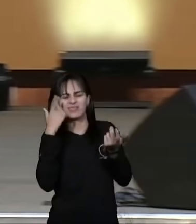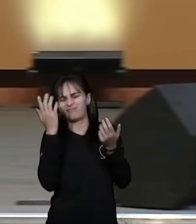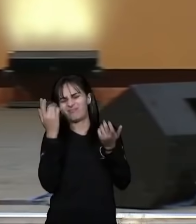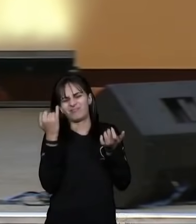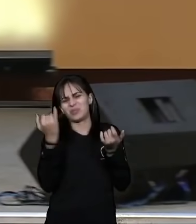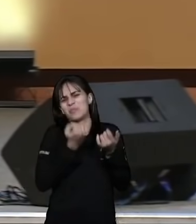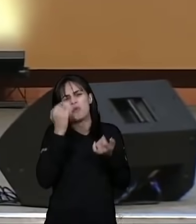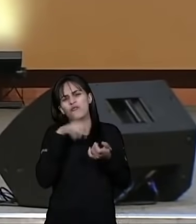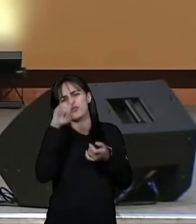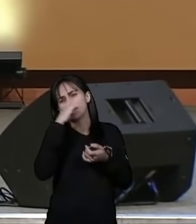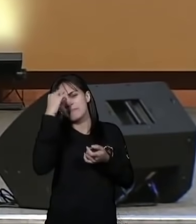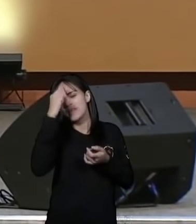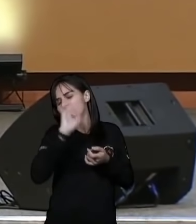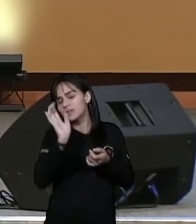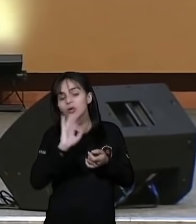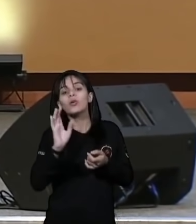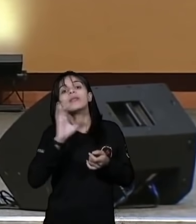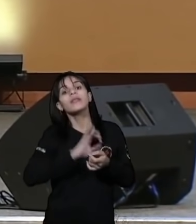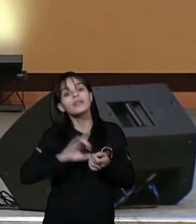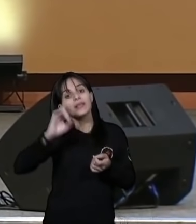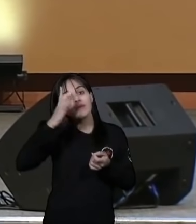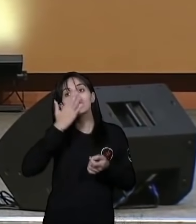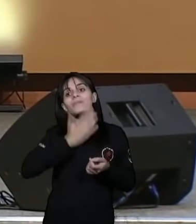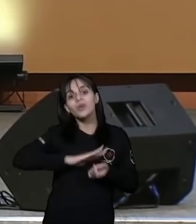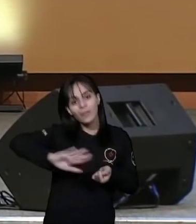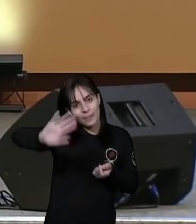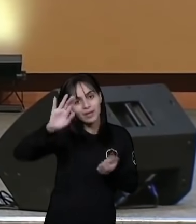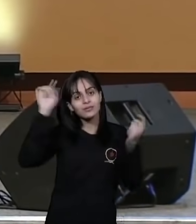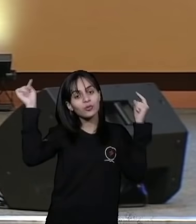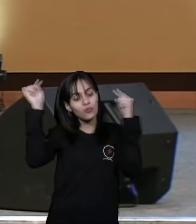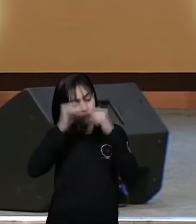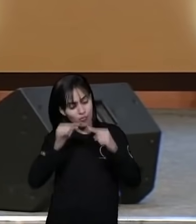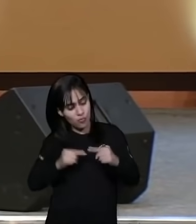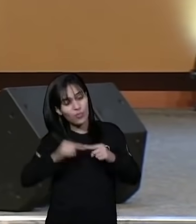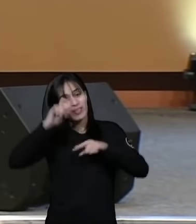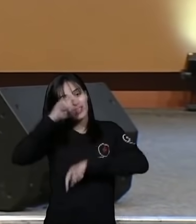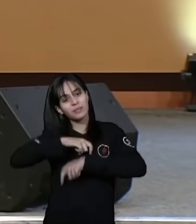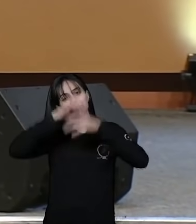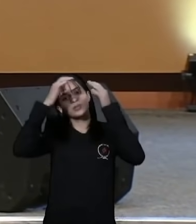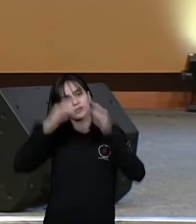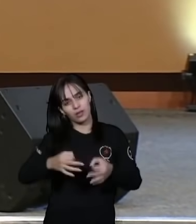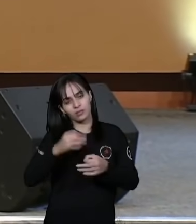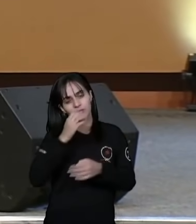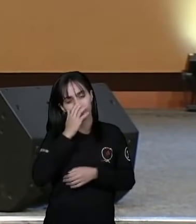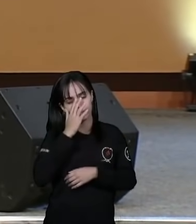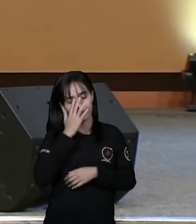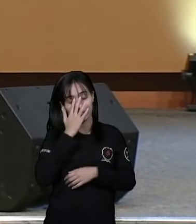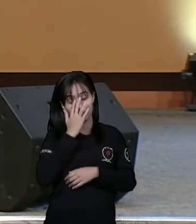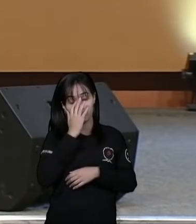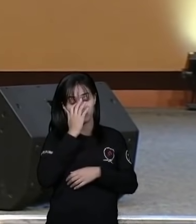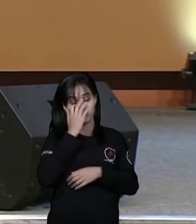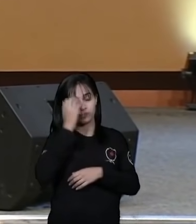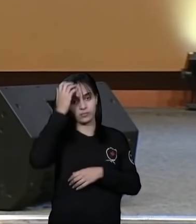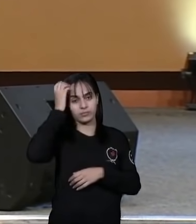você não importa o que que você acha as promessas de Deus se manifestam no tempo